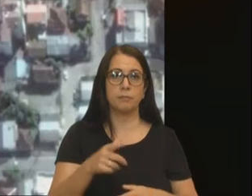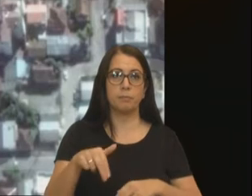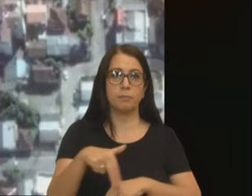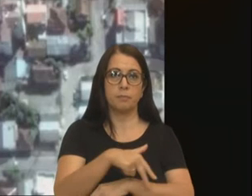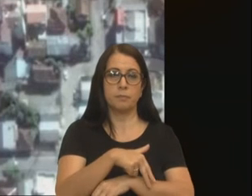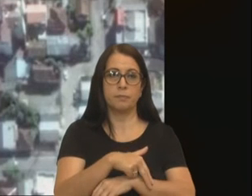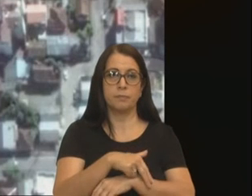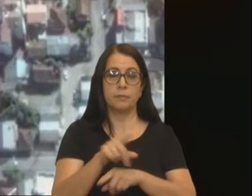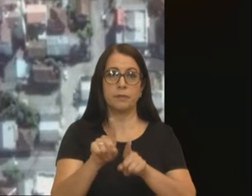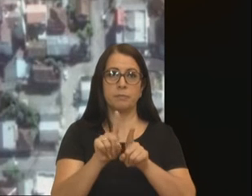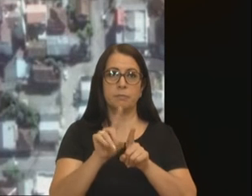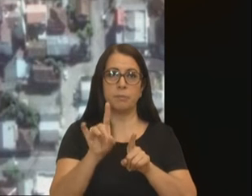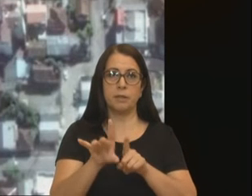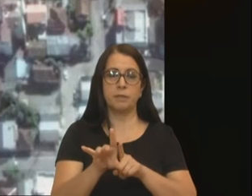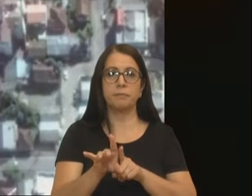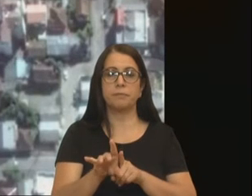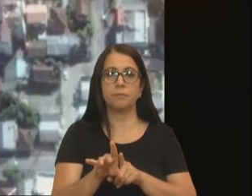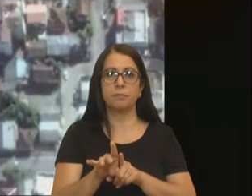não é só para